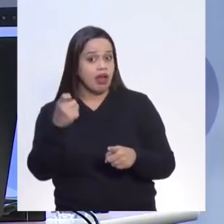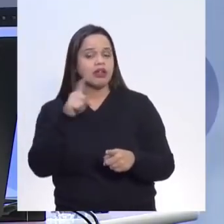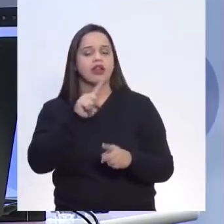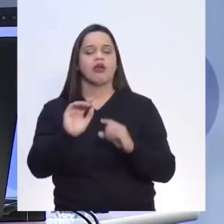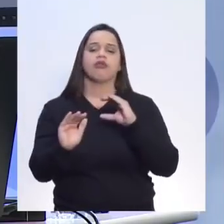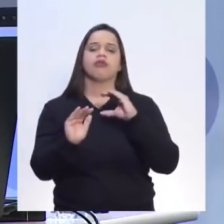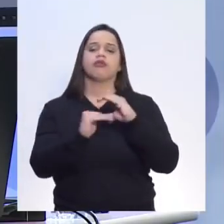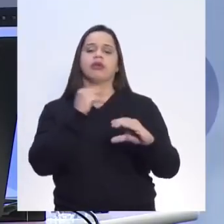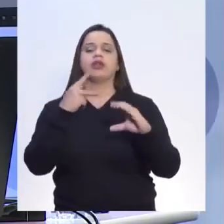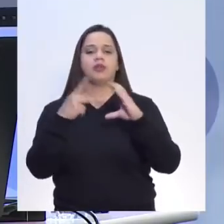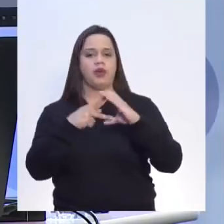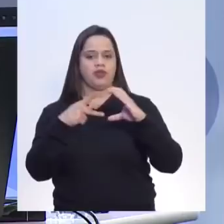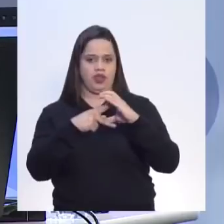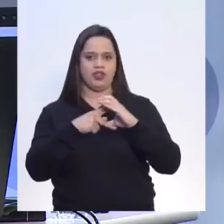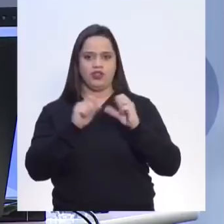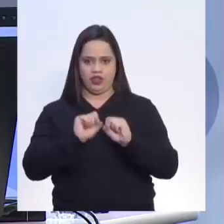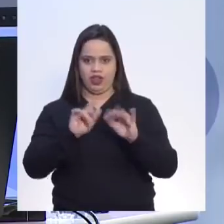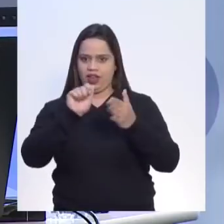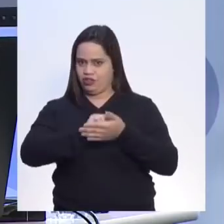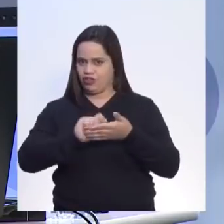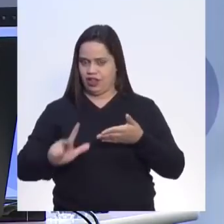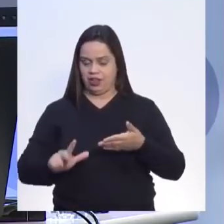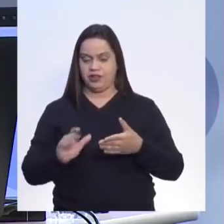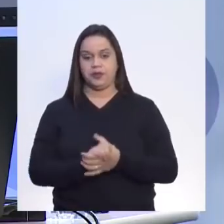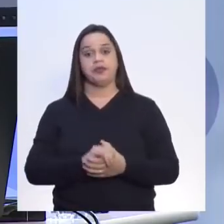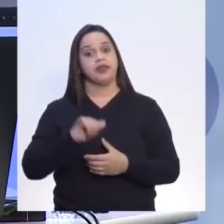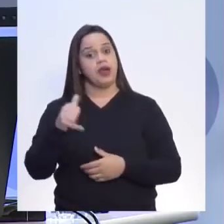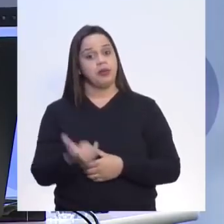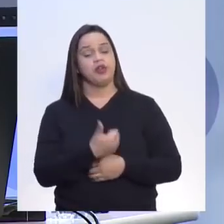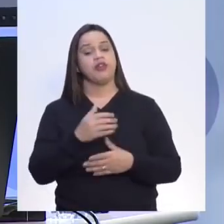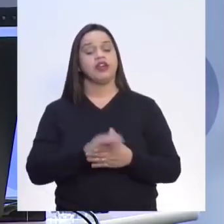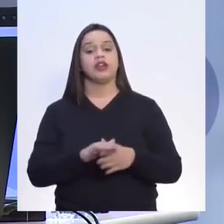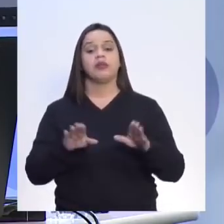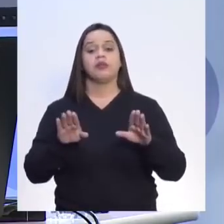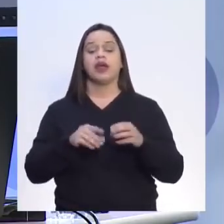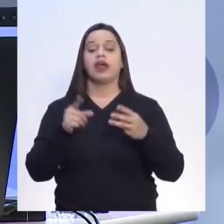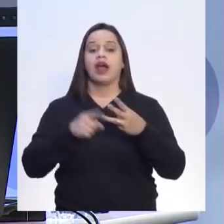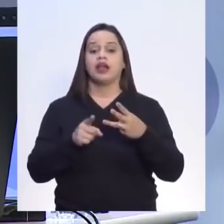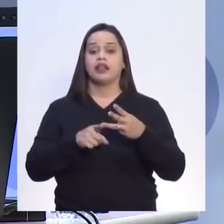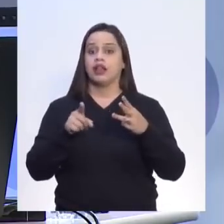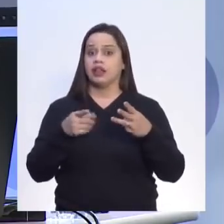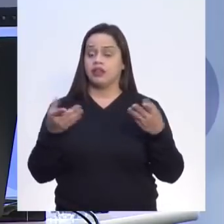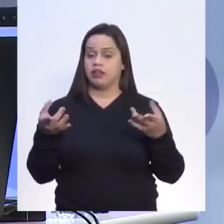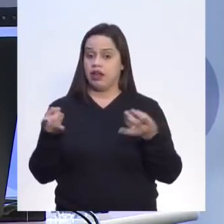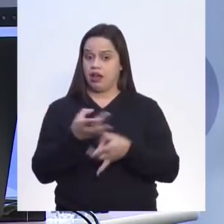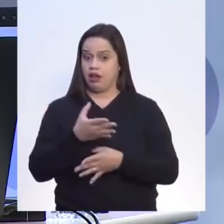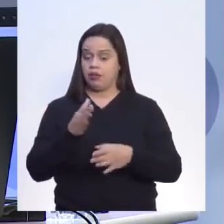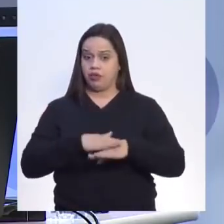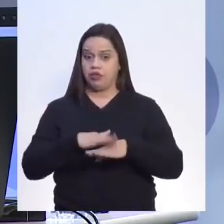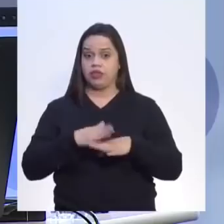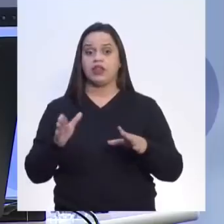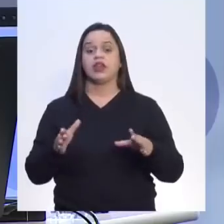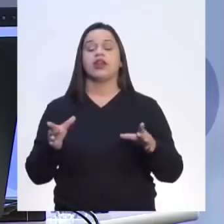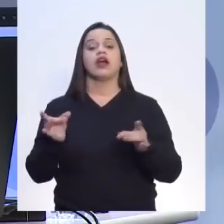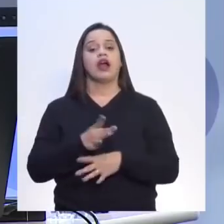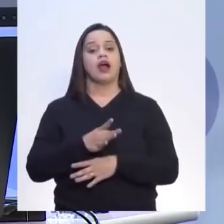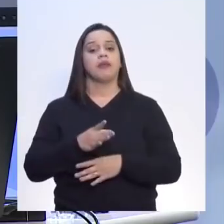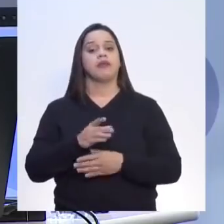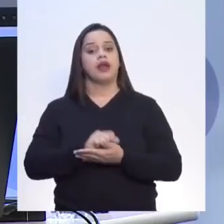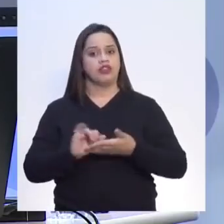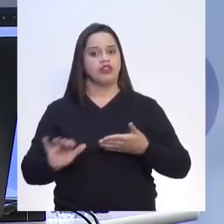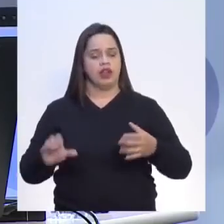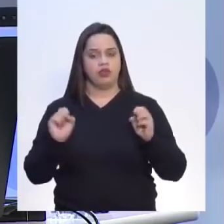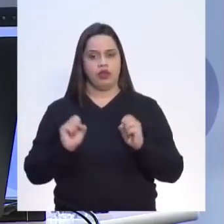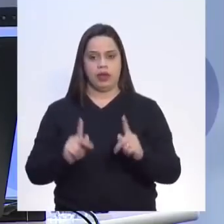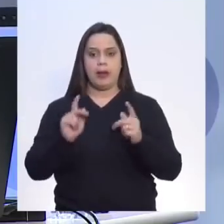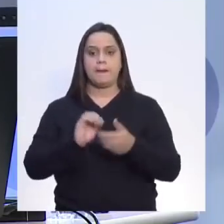mandem essa atividade. E aproveite as questões da atividade 3 que acabou de fazer e termine aí a sua tarefa,